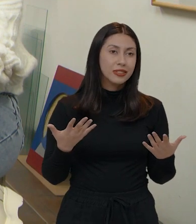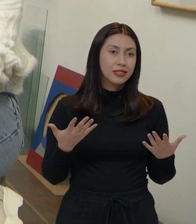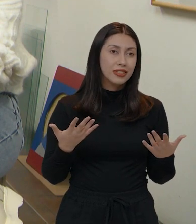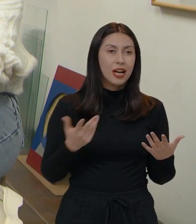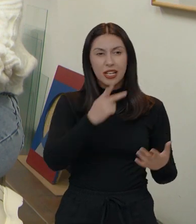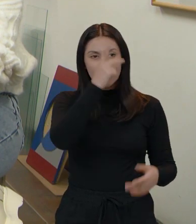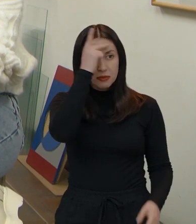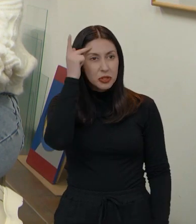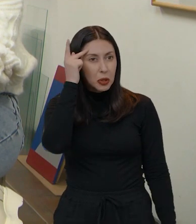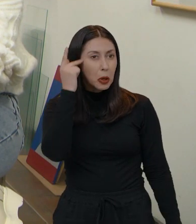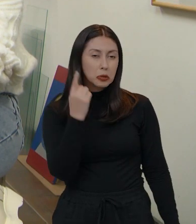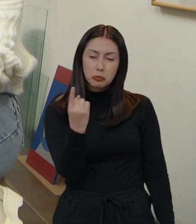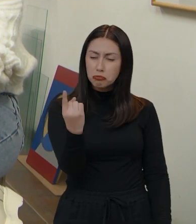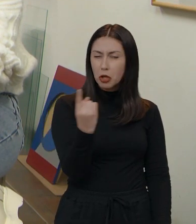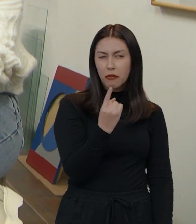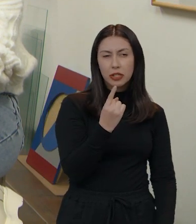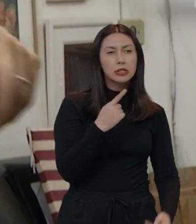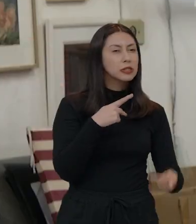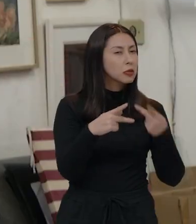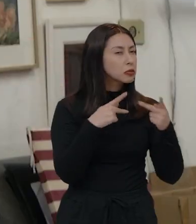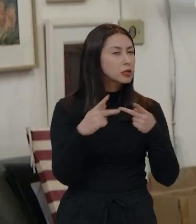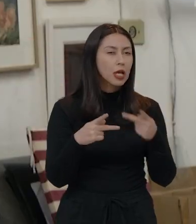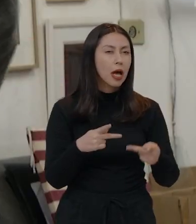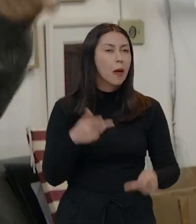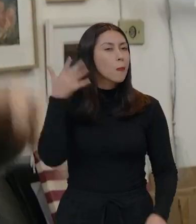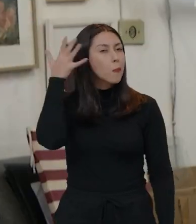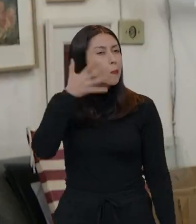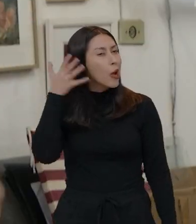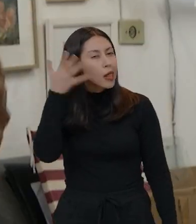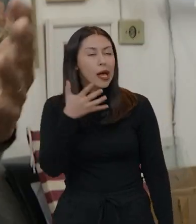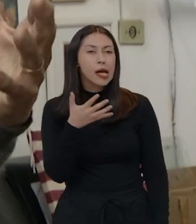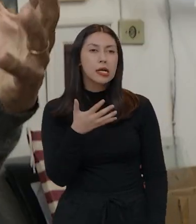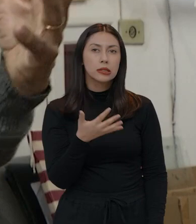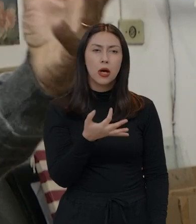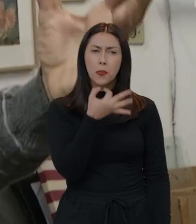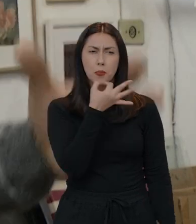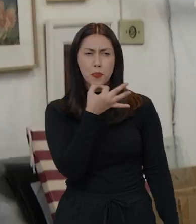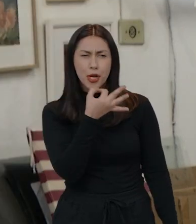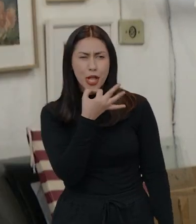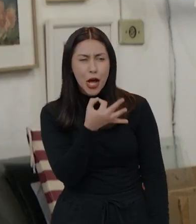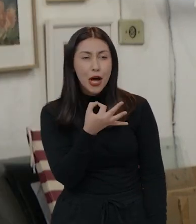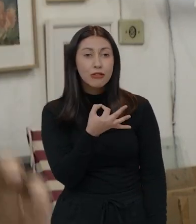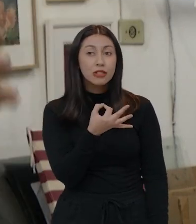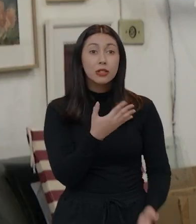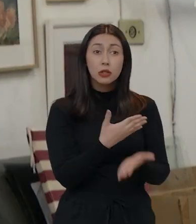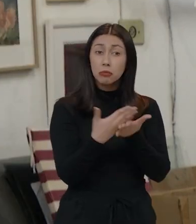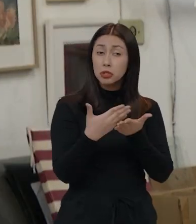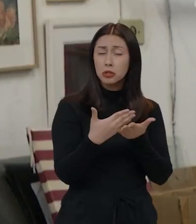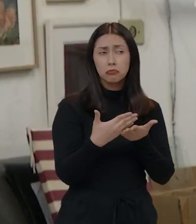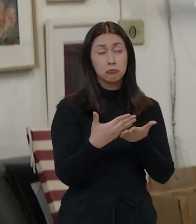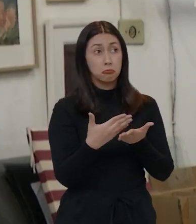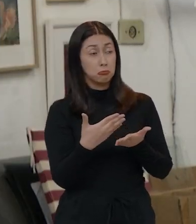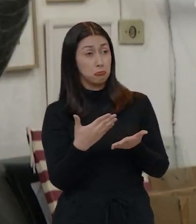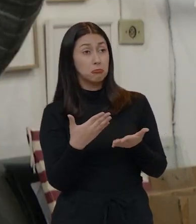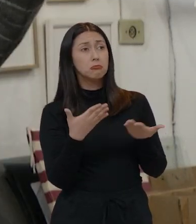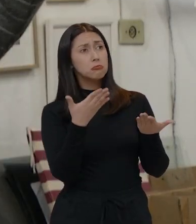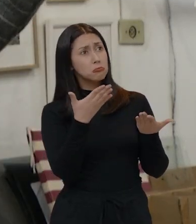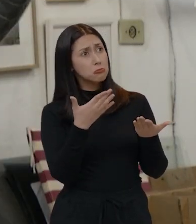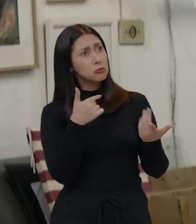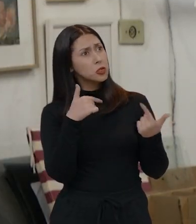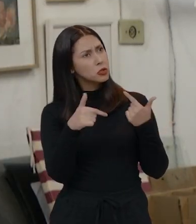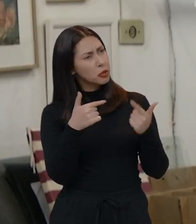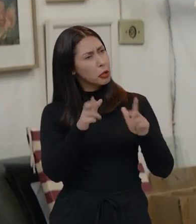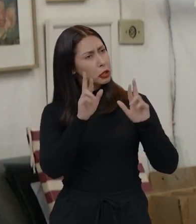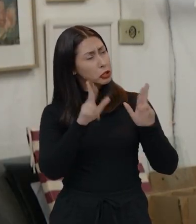os próprios caras que vinham aqui em São José, da palestra, que tal, eles eram críticos de arte e tal, começaram a... Puxa vida,